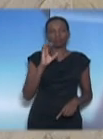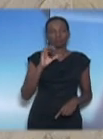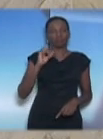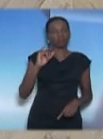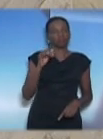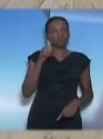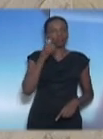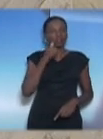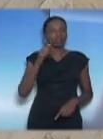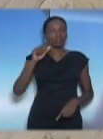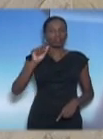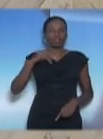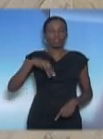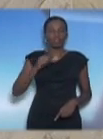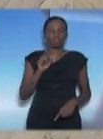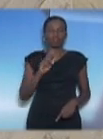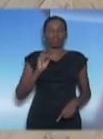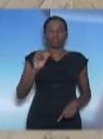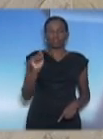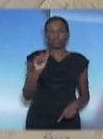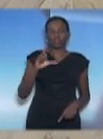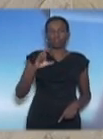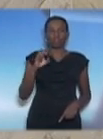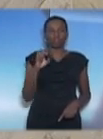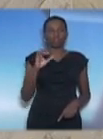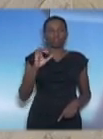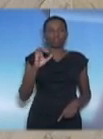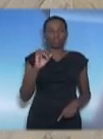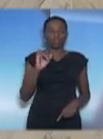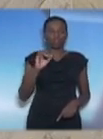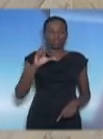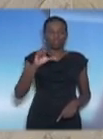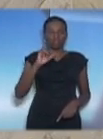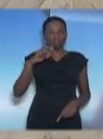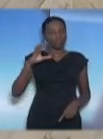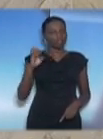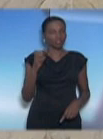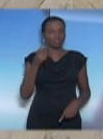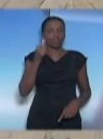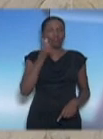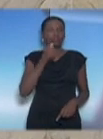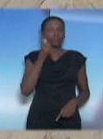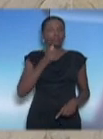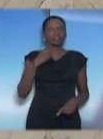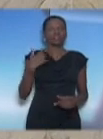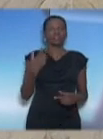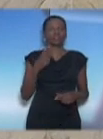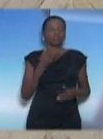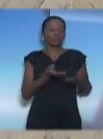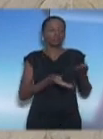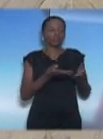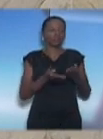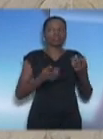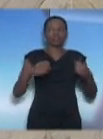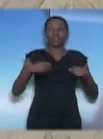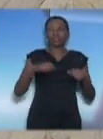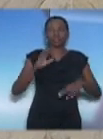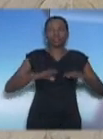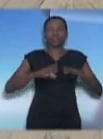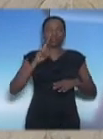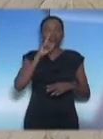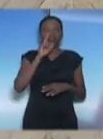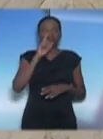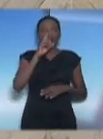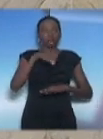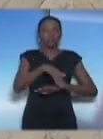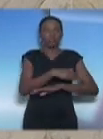que precisam ter um cuidado especial, porque são senhoras, são mulheres da nossa sociedade, e às vezes pode-se ver numa situação, num corredor aqui, principalmente à